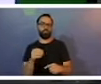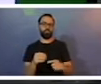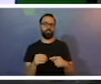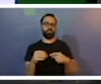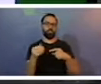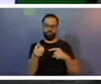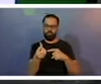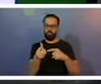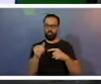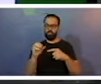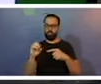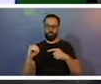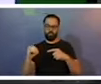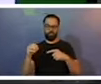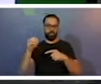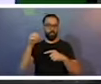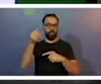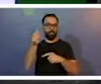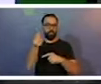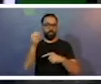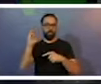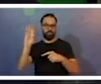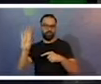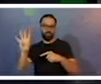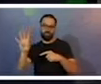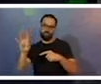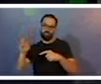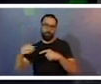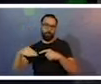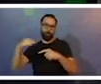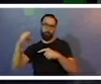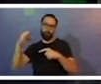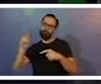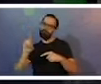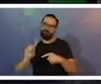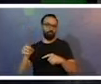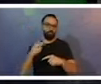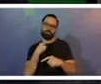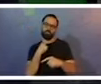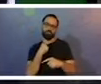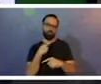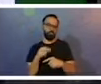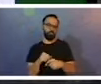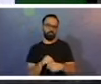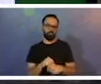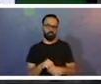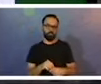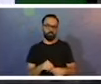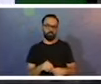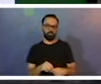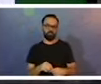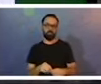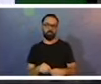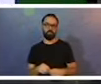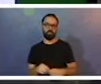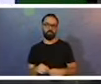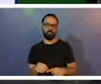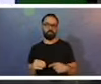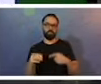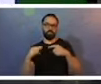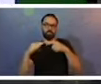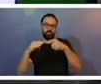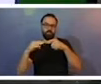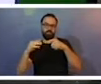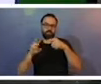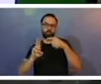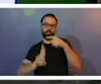que 60. Quando passa, eu não posso utilizar, tá? Porque eu não posso dividir aquilo que eu não tenho. Então,